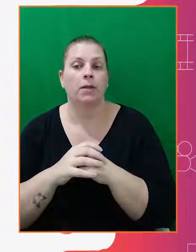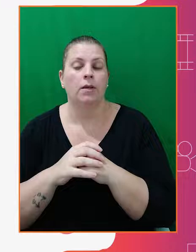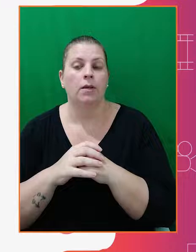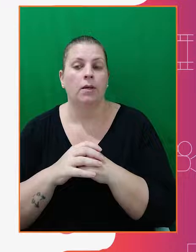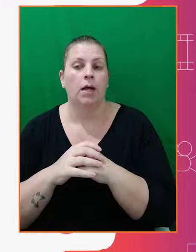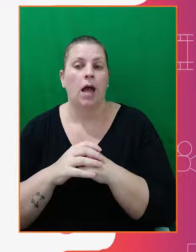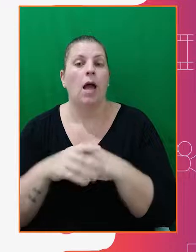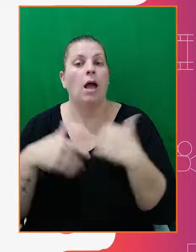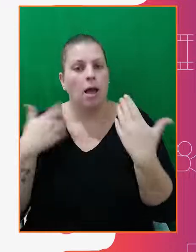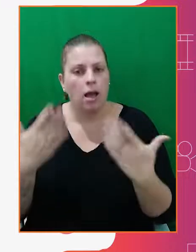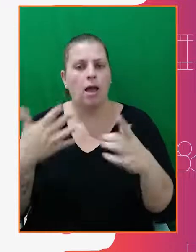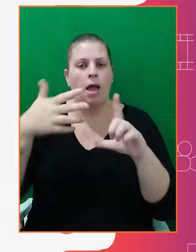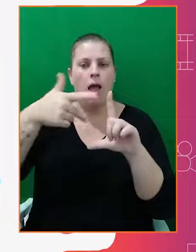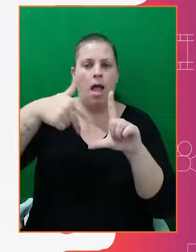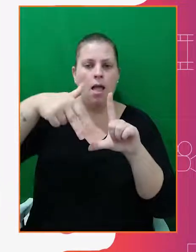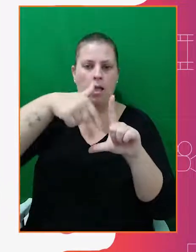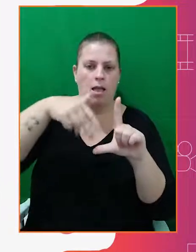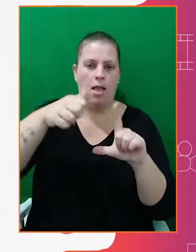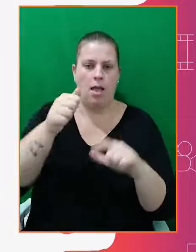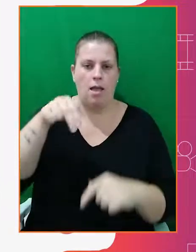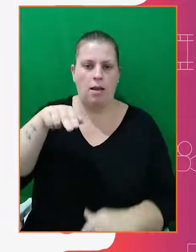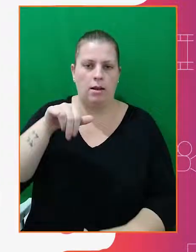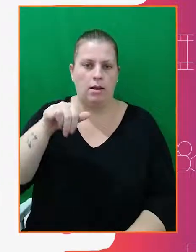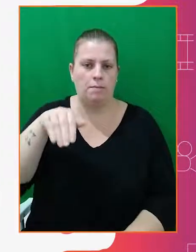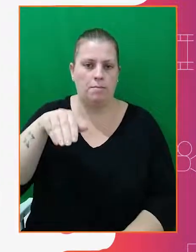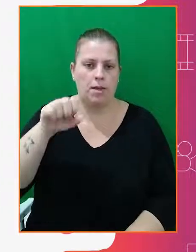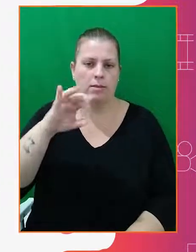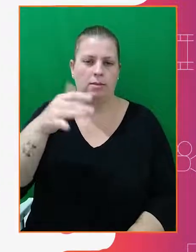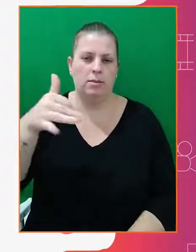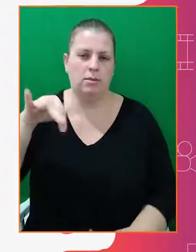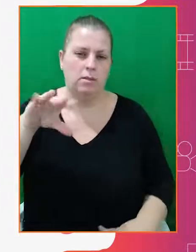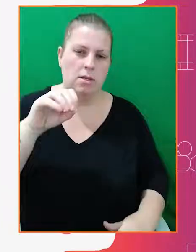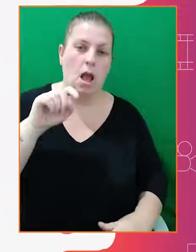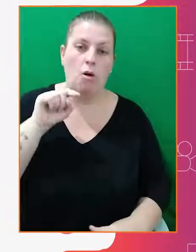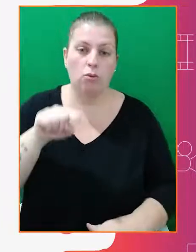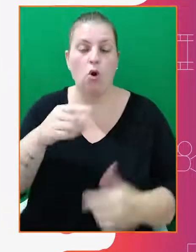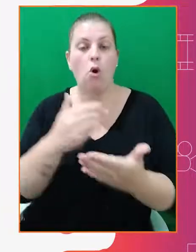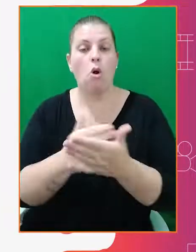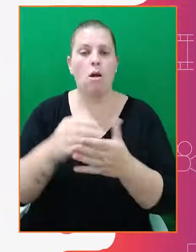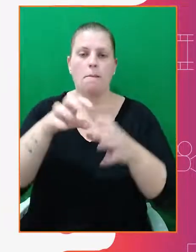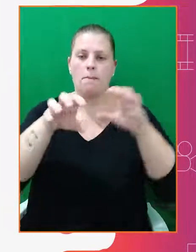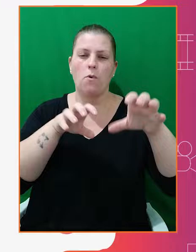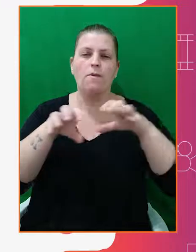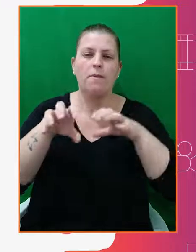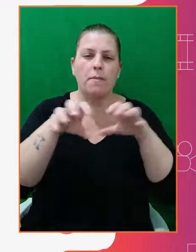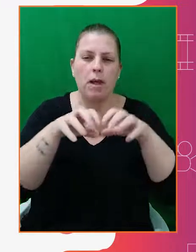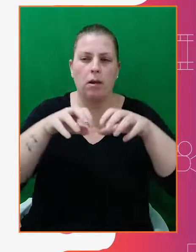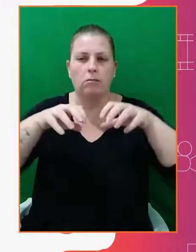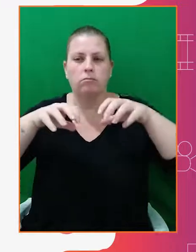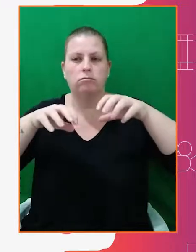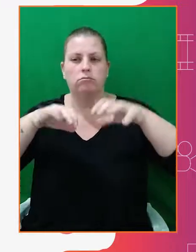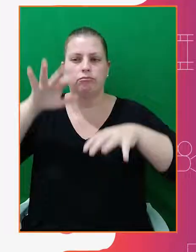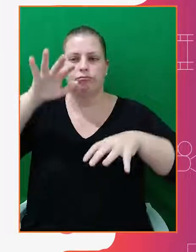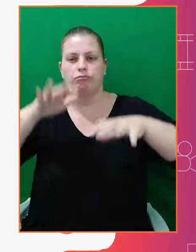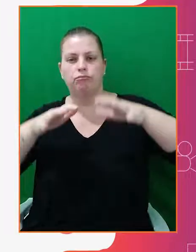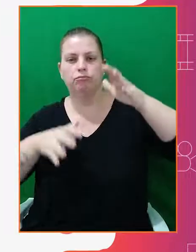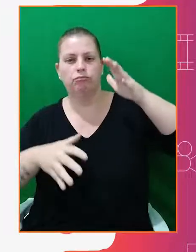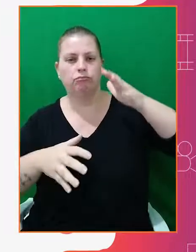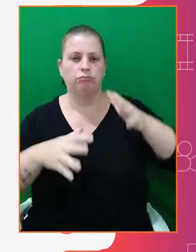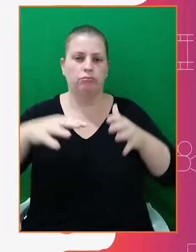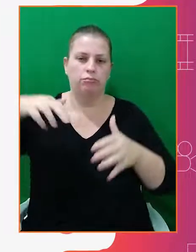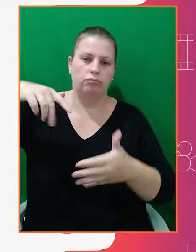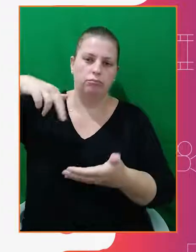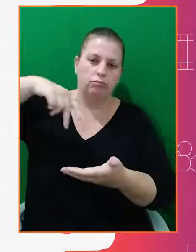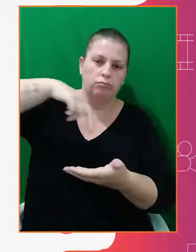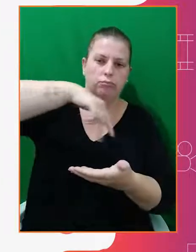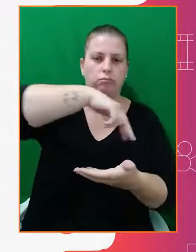Chegamos na etapa de animação. É aqui que a gente vai movimentar os personagens e os objetos. E a